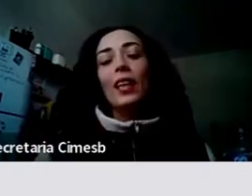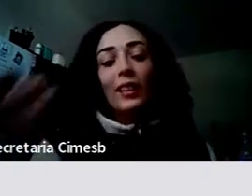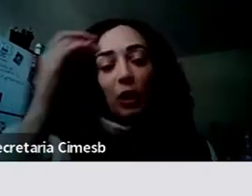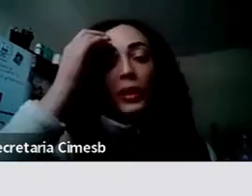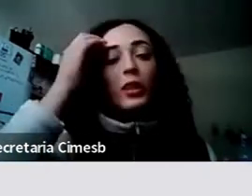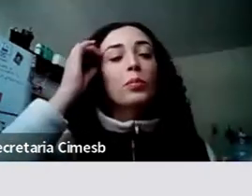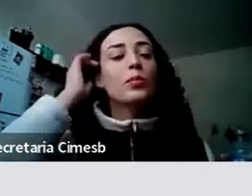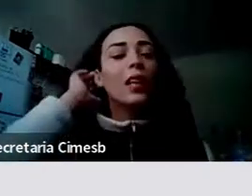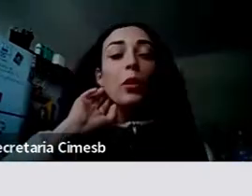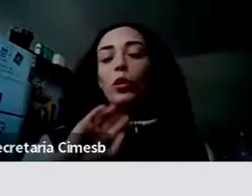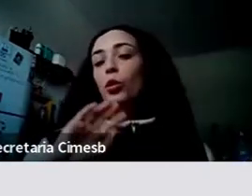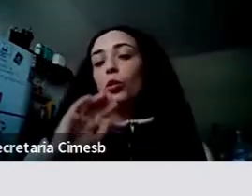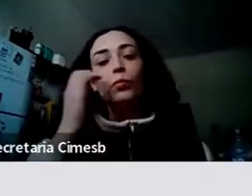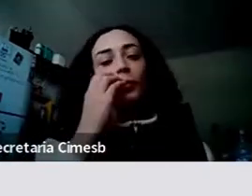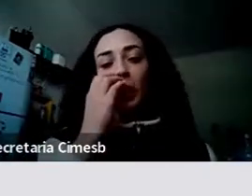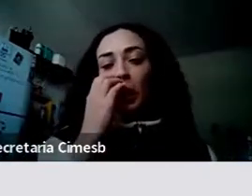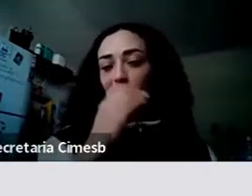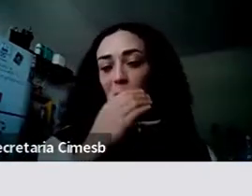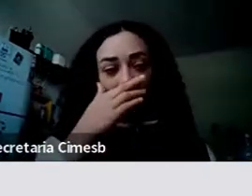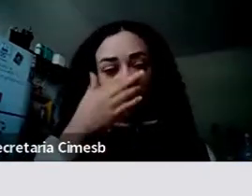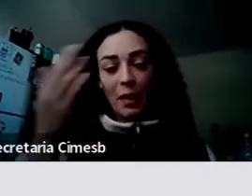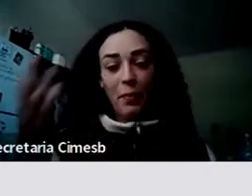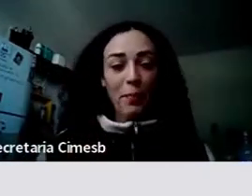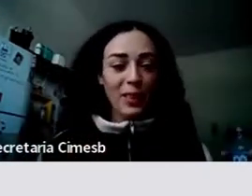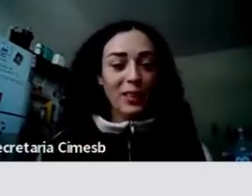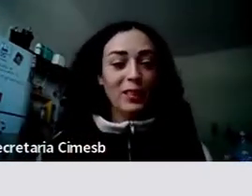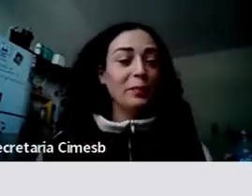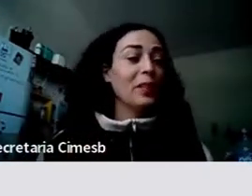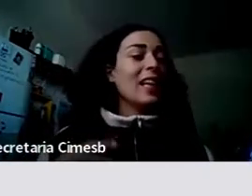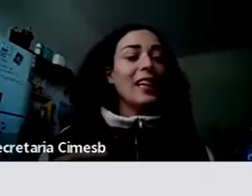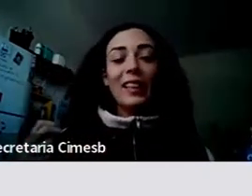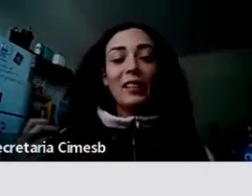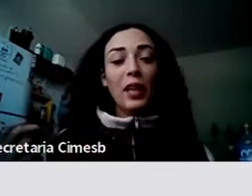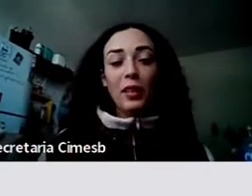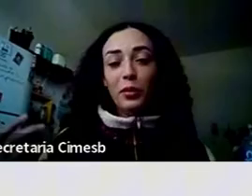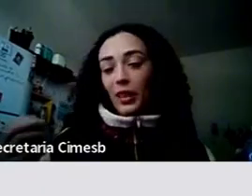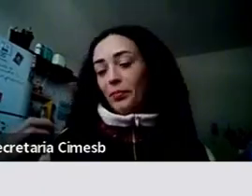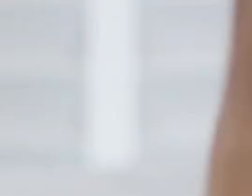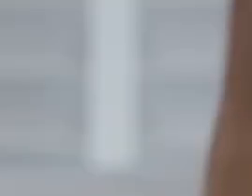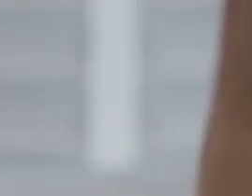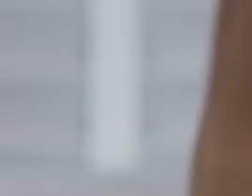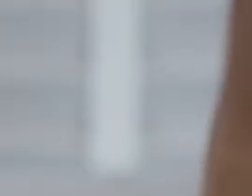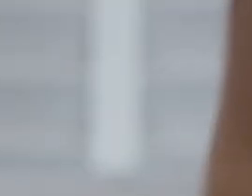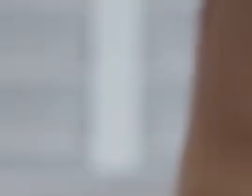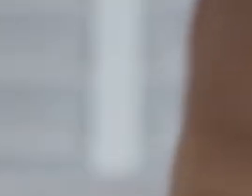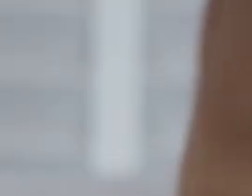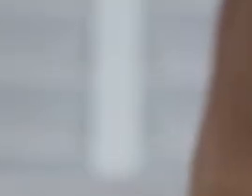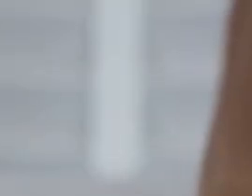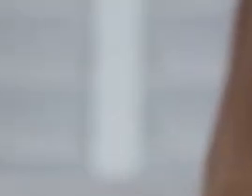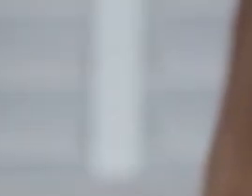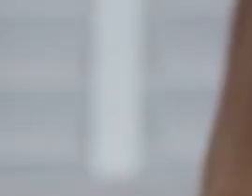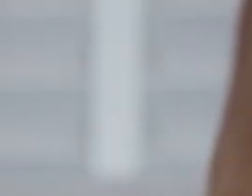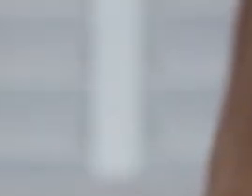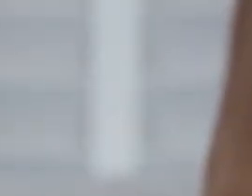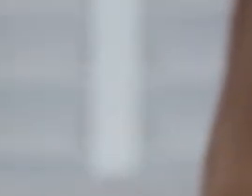eu queria atendimento psicológico. Gente, eles também precisam. E aí tem um caso que, dentro da psicologia, né, vai